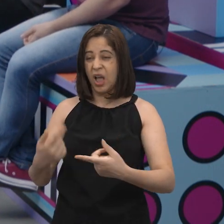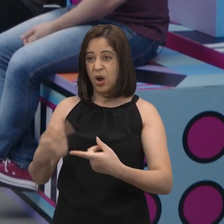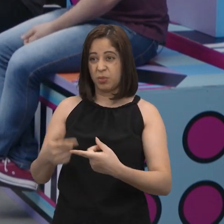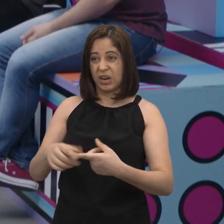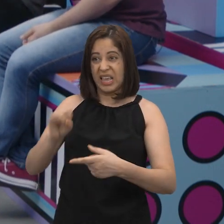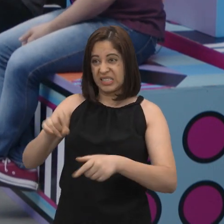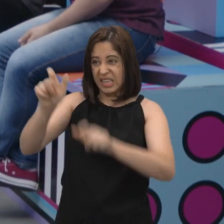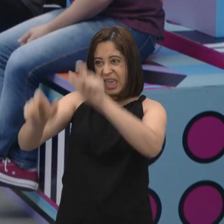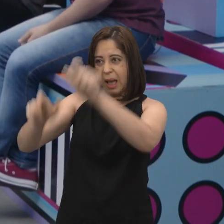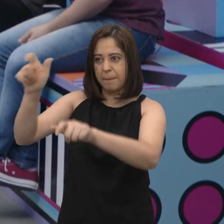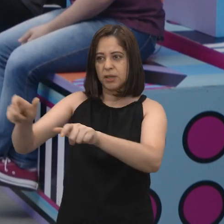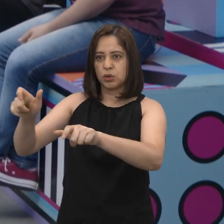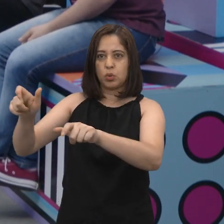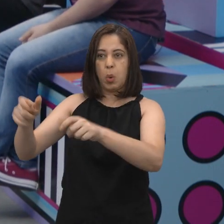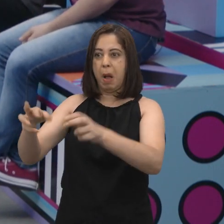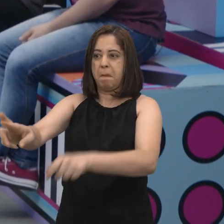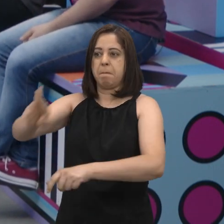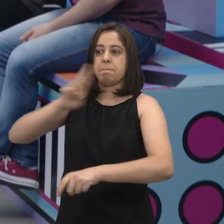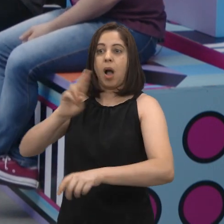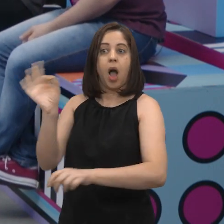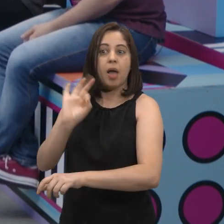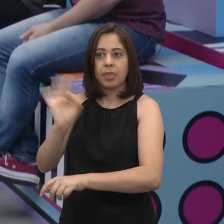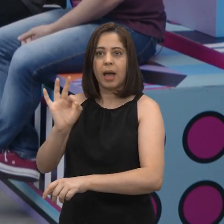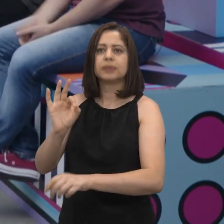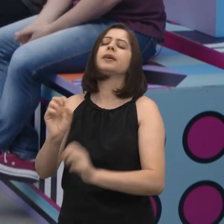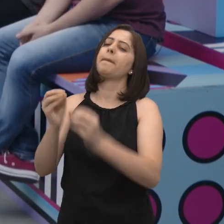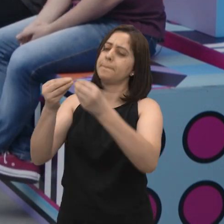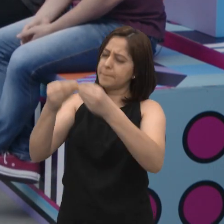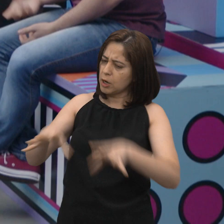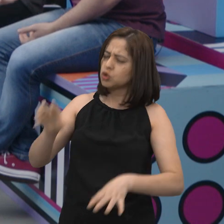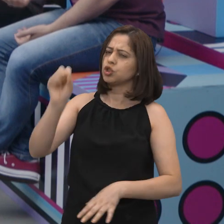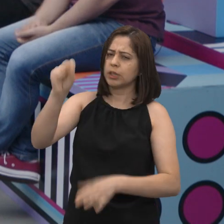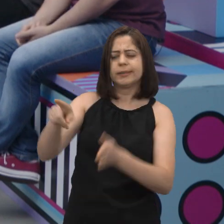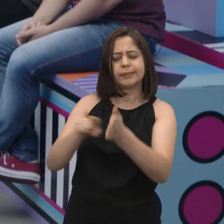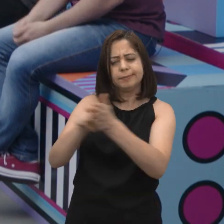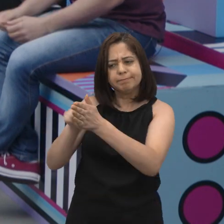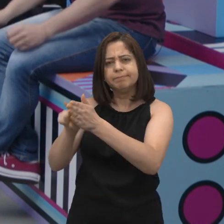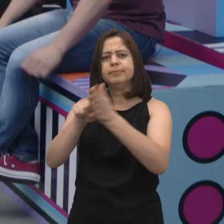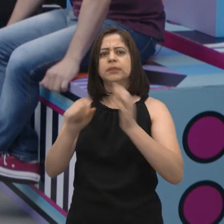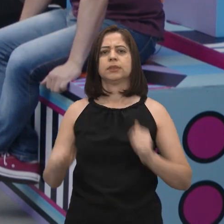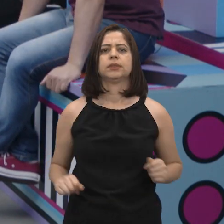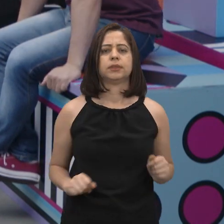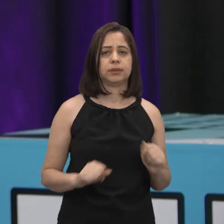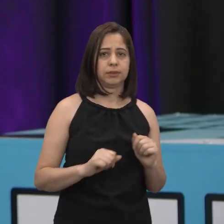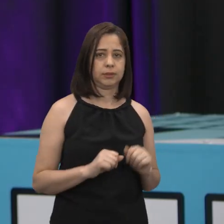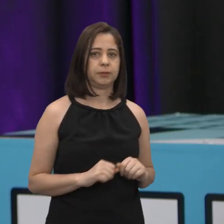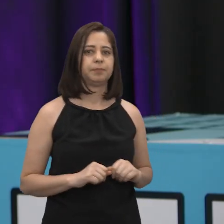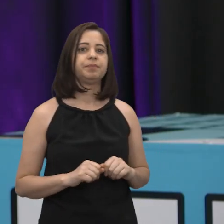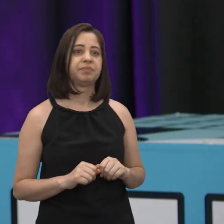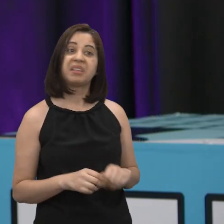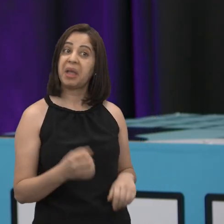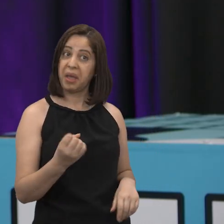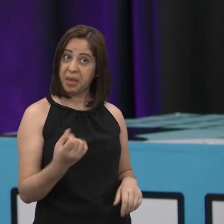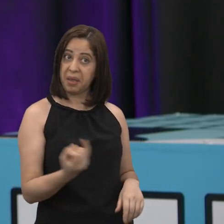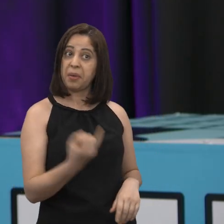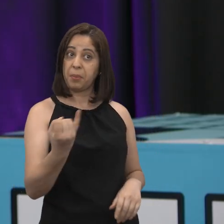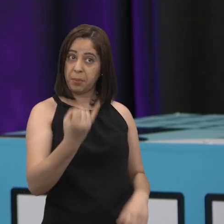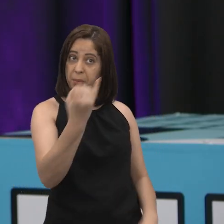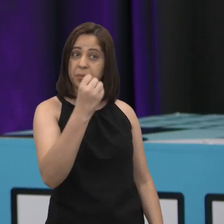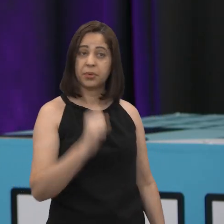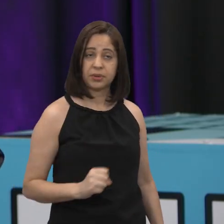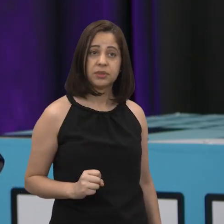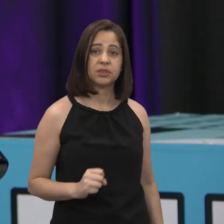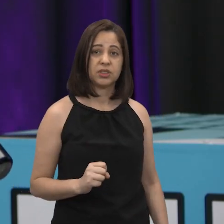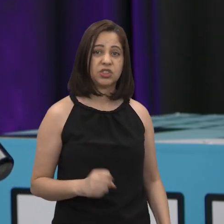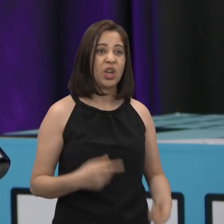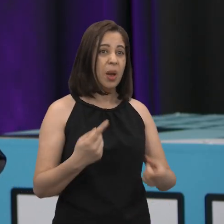não passar as informações, o tamanho do dano que ela pode estar colaborando. Sim, então, essa é uma pergunta importante, porque de fato a